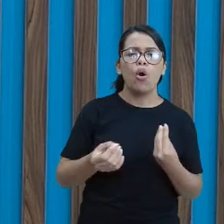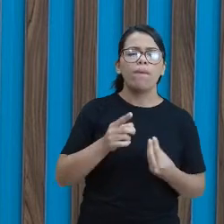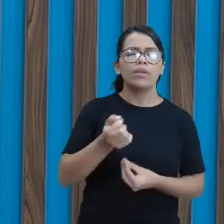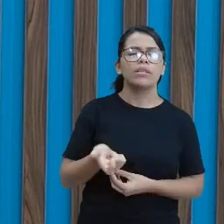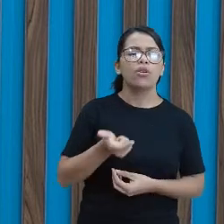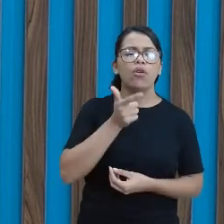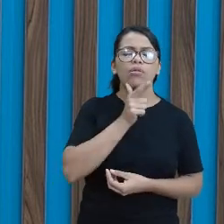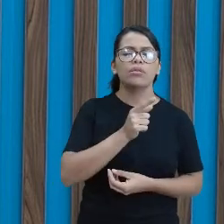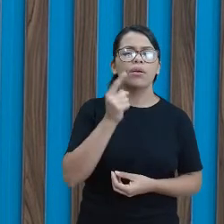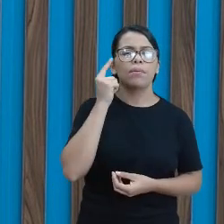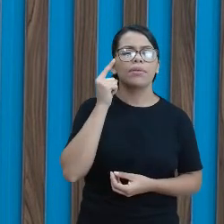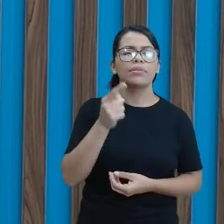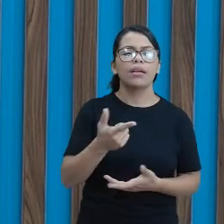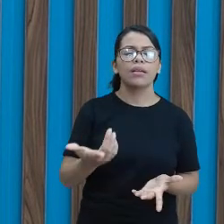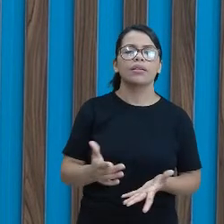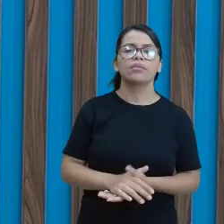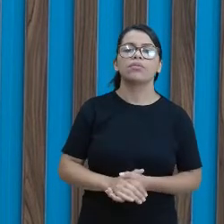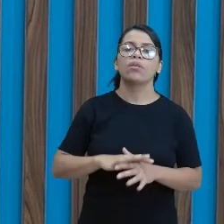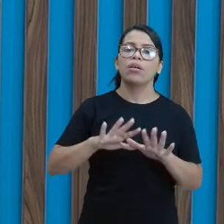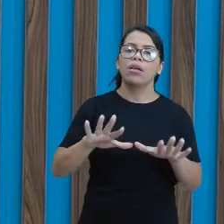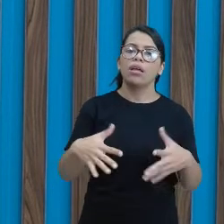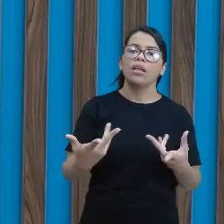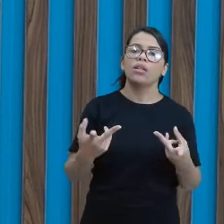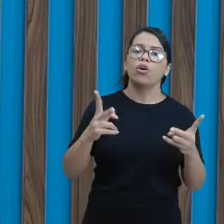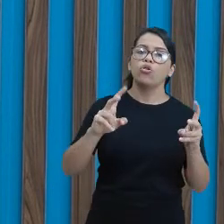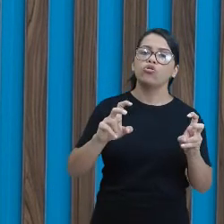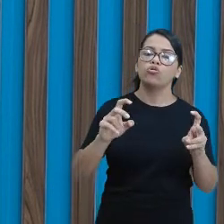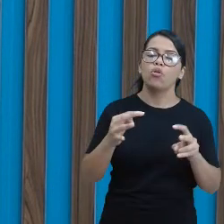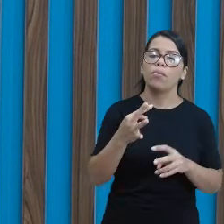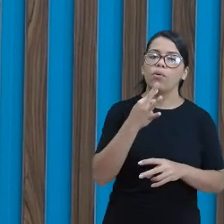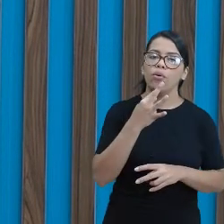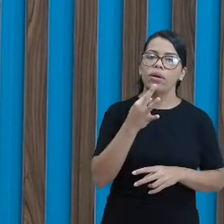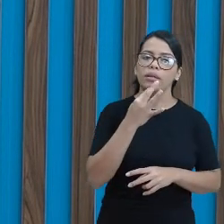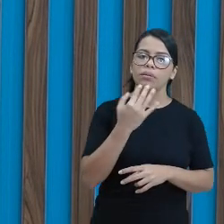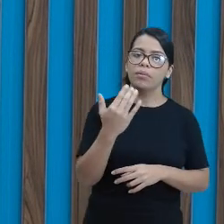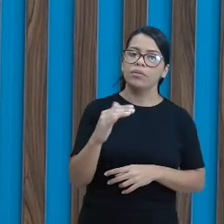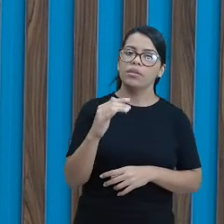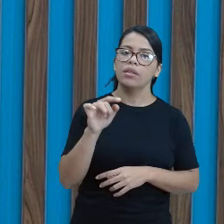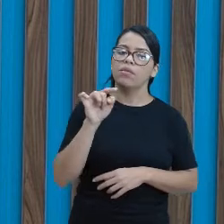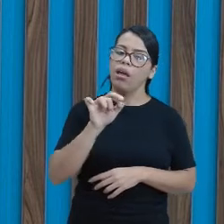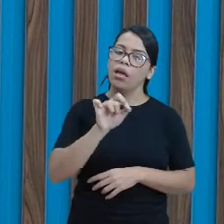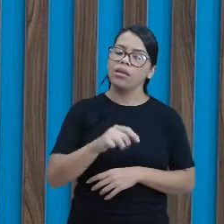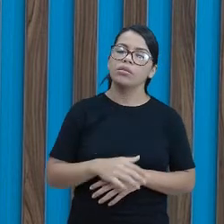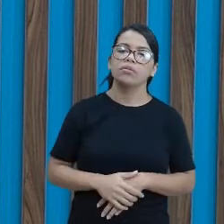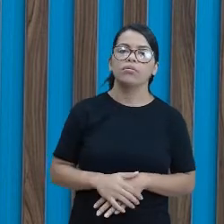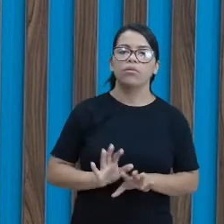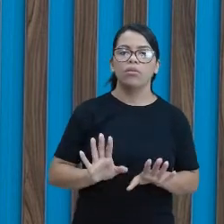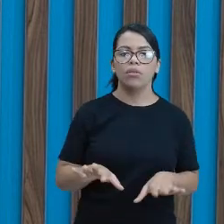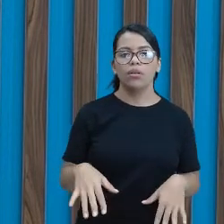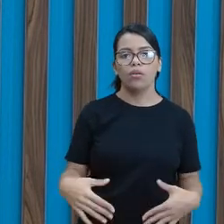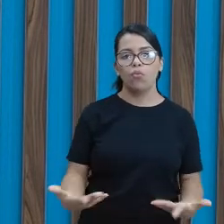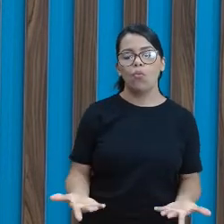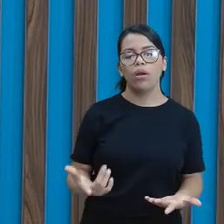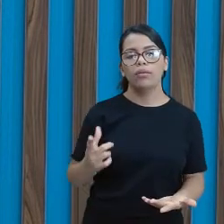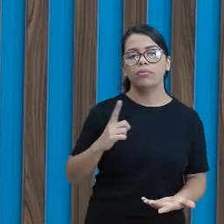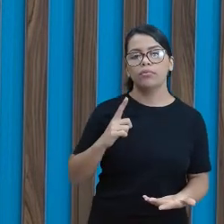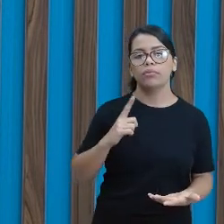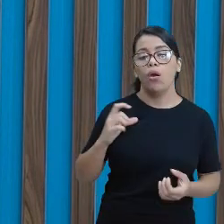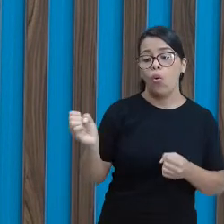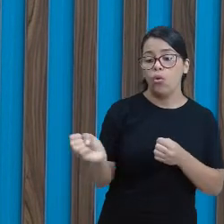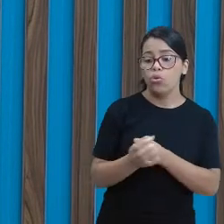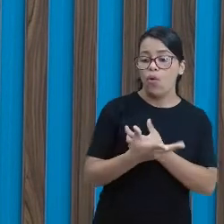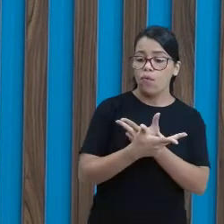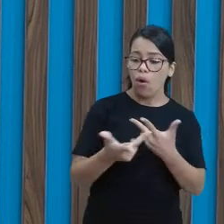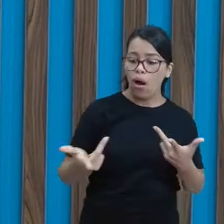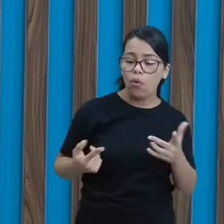esse pensamento. Então, em relação aí ao conhecimento científico, gente, é isso. Então, quando se traz uma novidade,